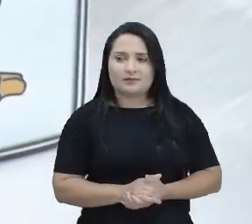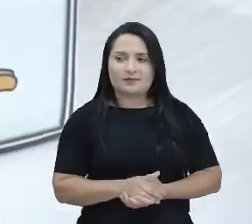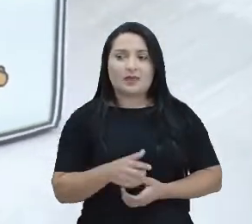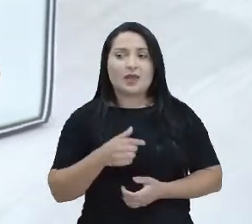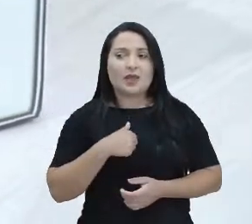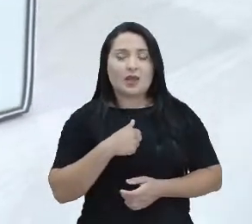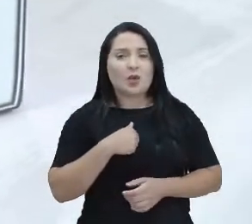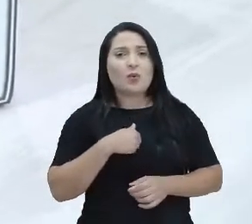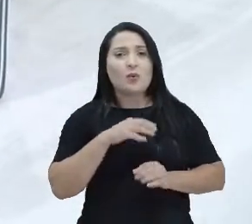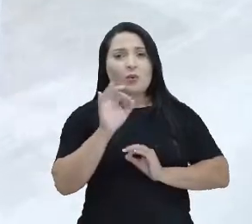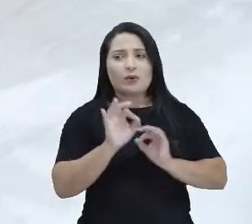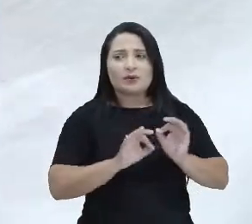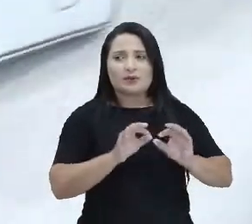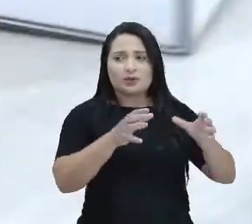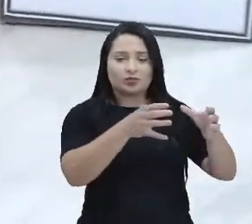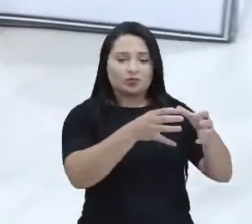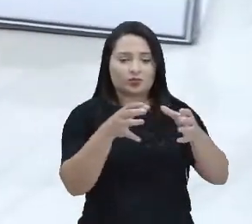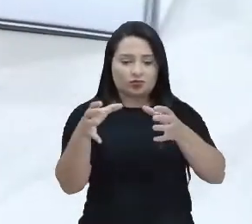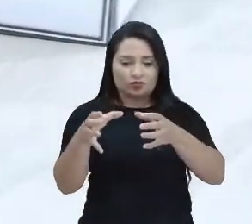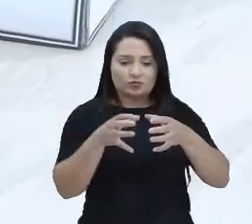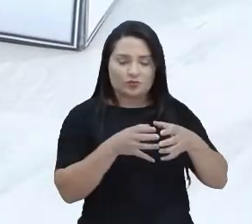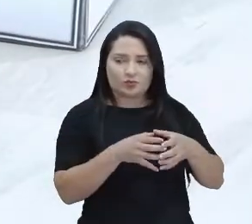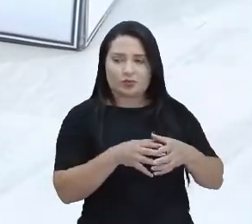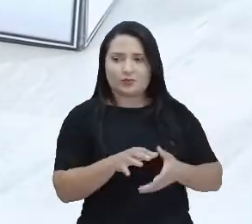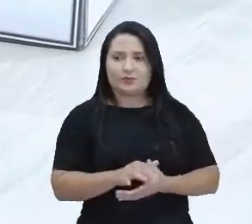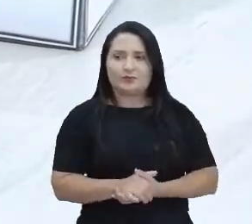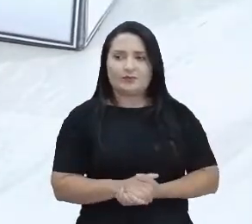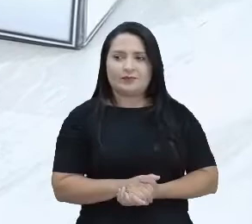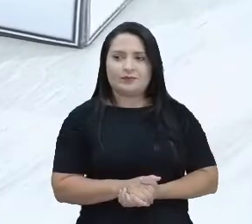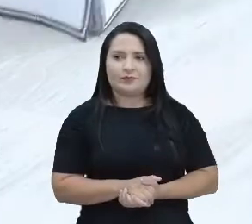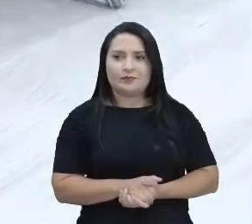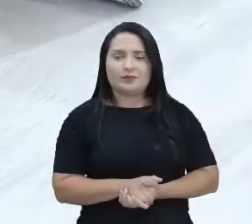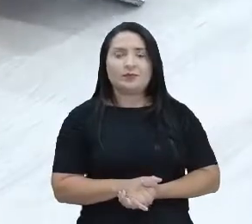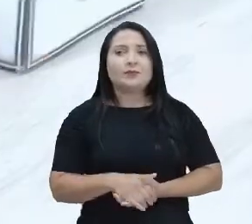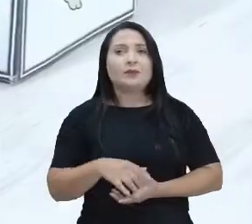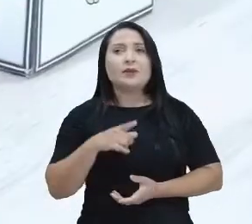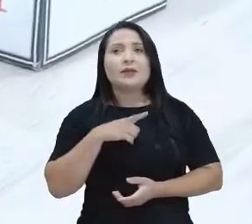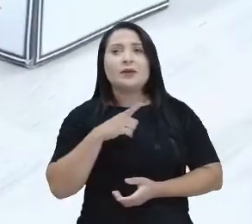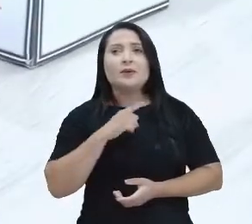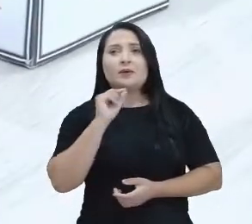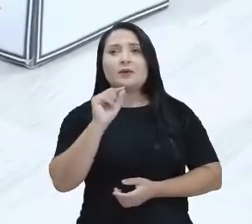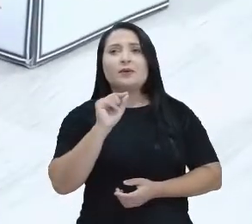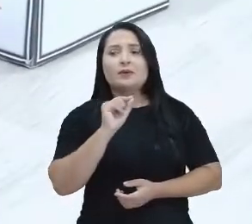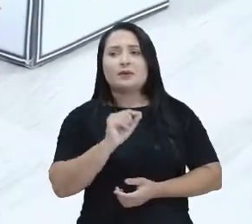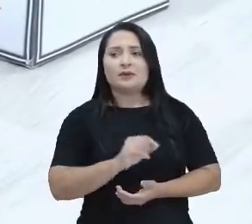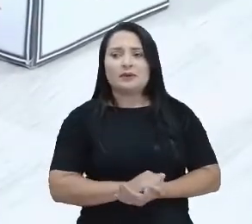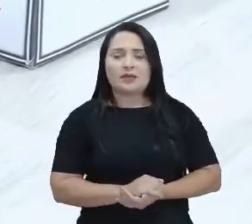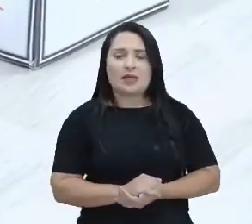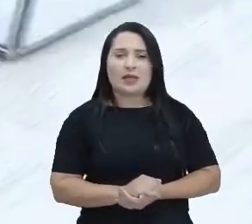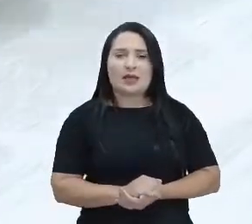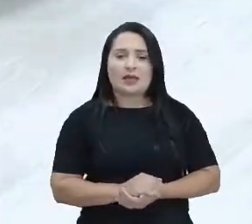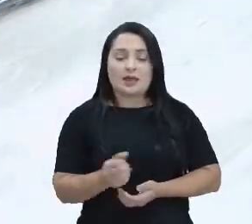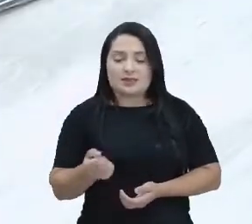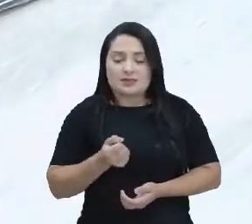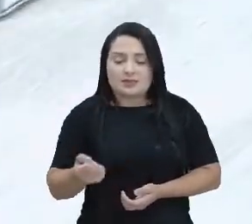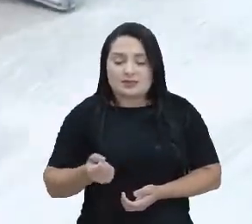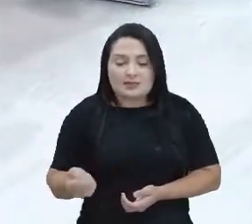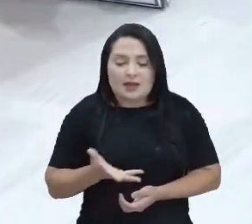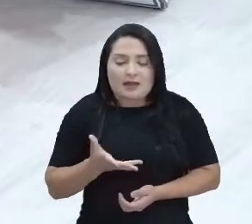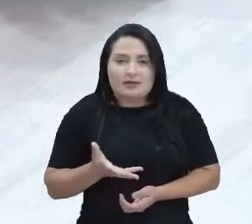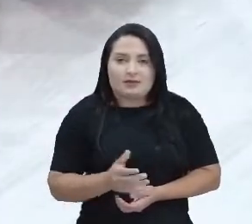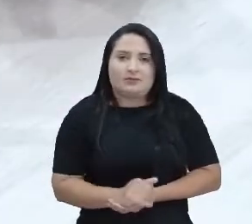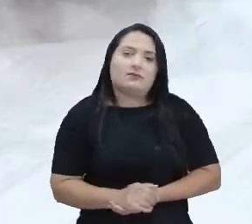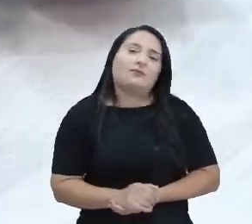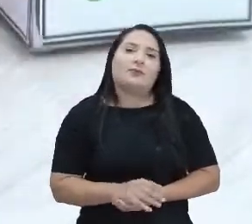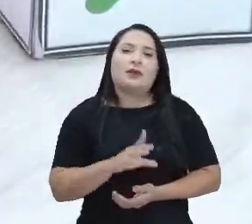formar alguns grupos, estão vendo? Esse outro aqui, ó. Eu tenho esse dado, que é até para a gente brincar, isso aqui faz